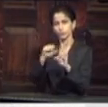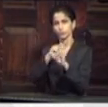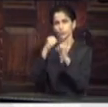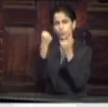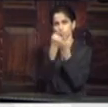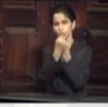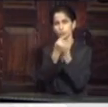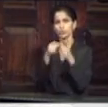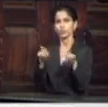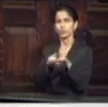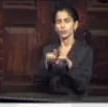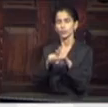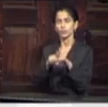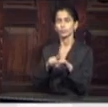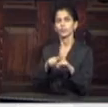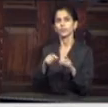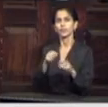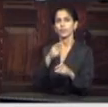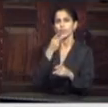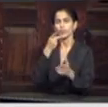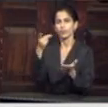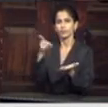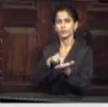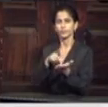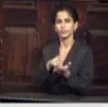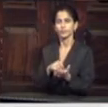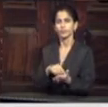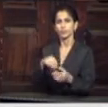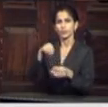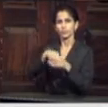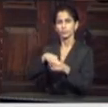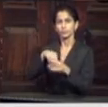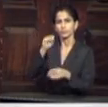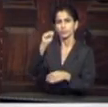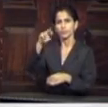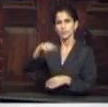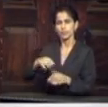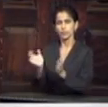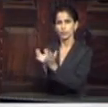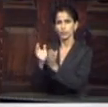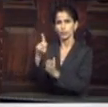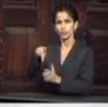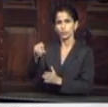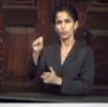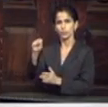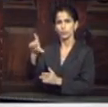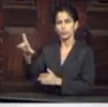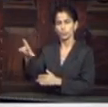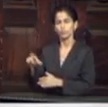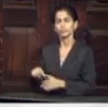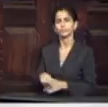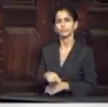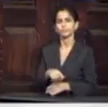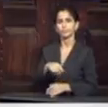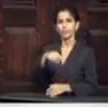O voto do pessoal foi sim, senhor presidente. Deputado Carlos Mink. Senhor presidente, senhores